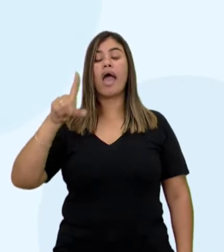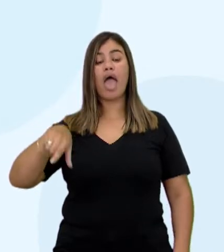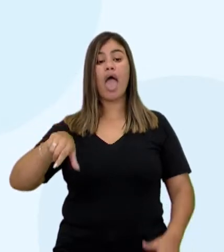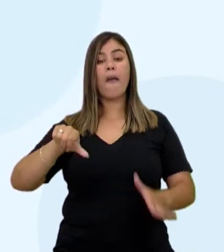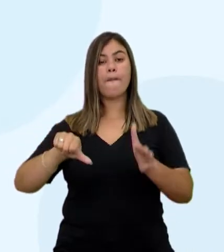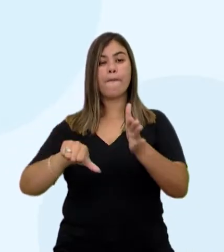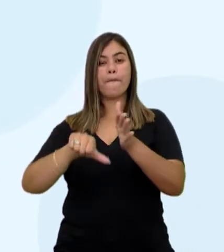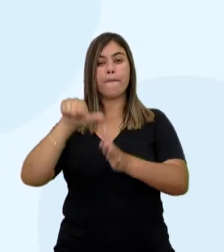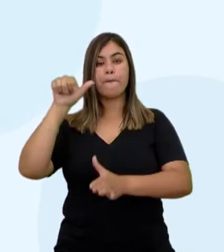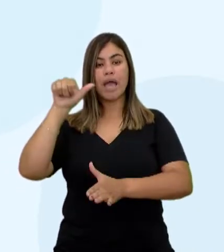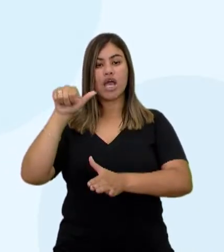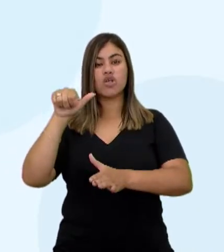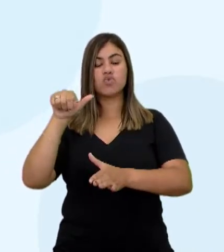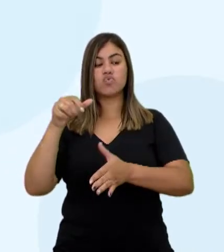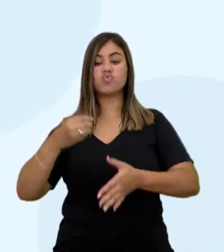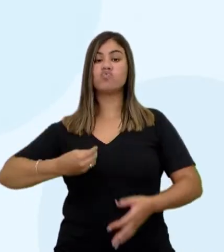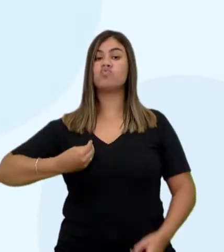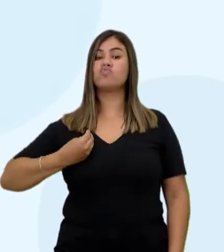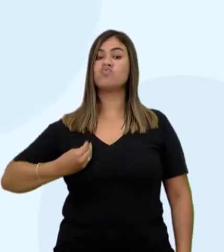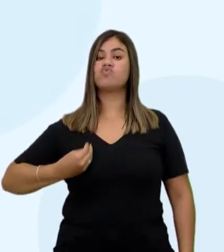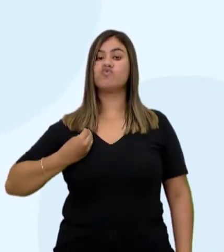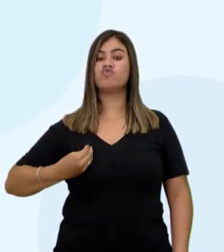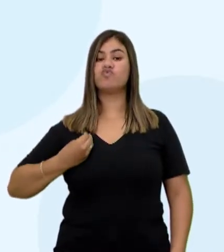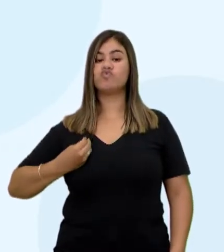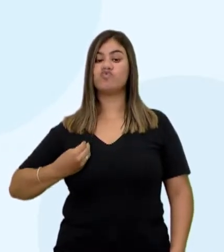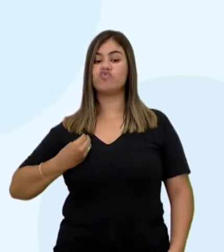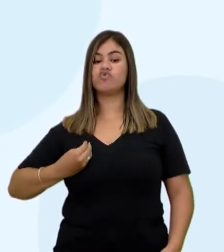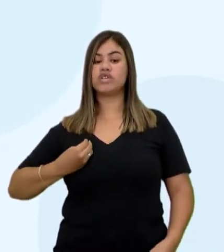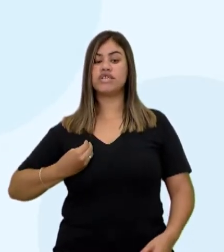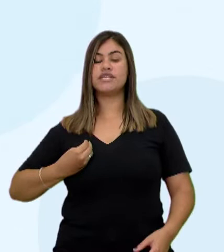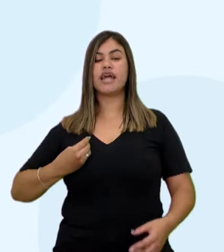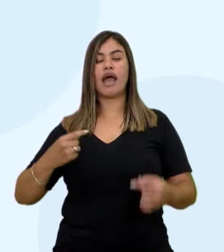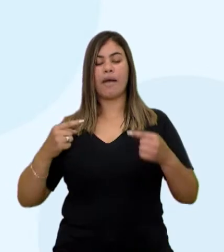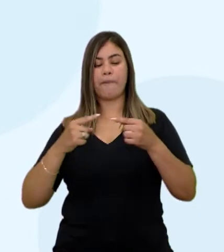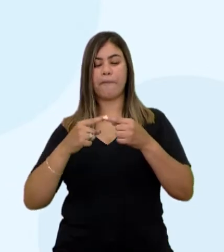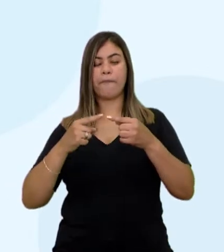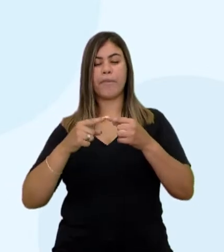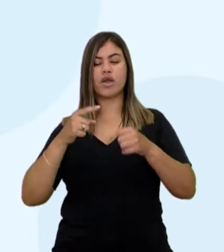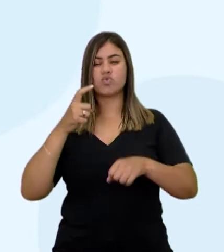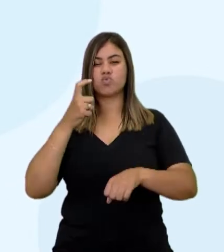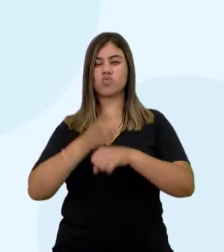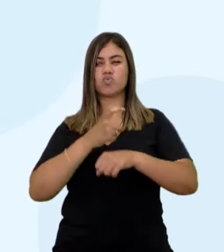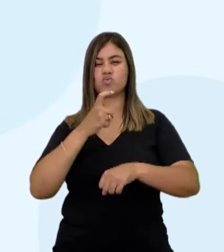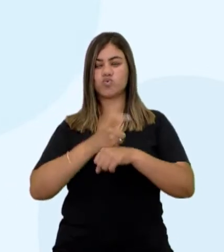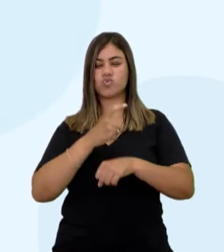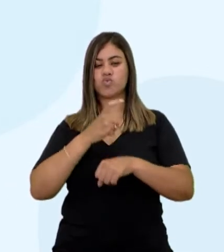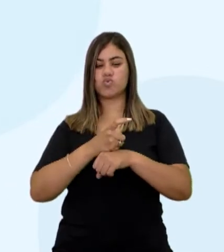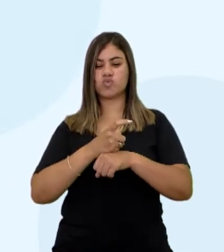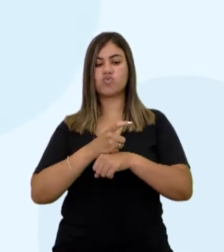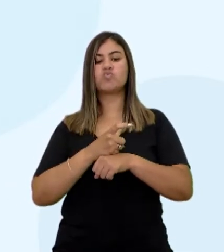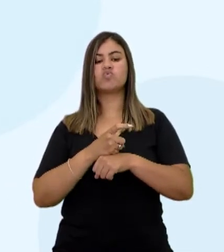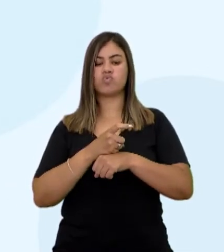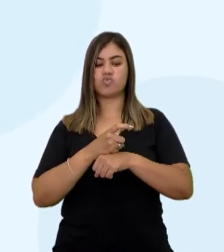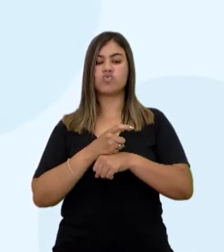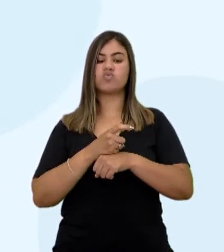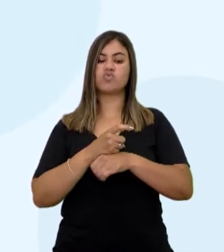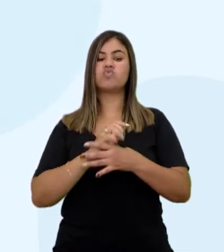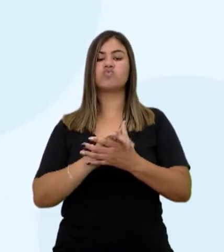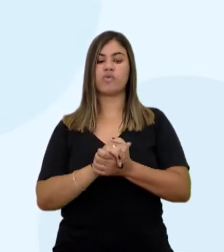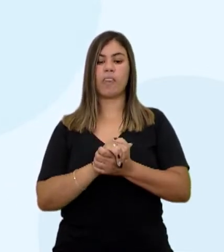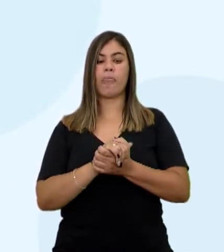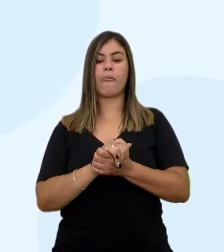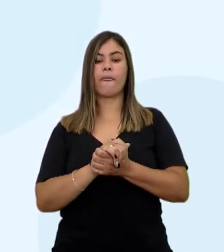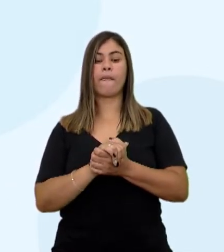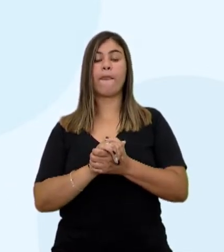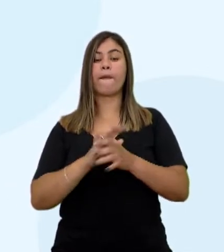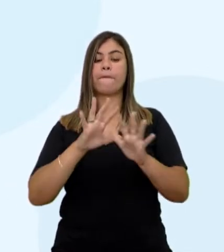com partes duras aparecem aí nesse período cambriano aí, tá certo? A partir aí de 540 milhões